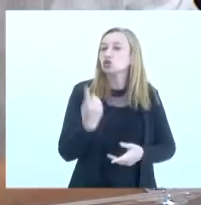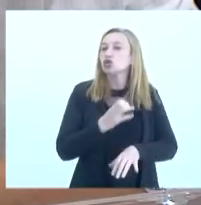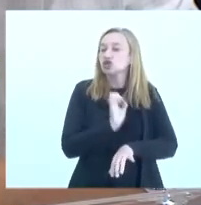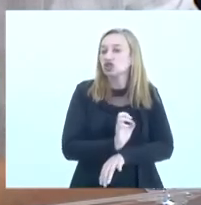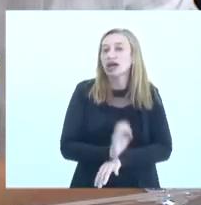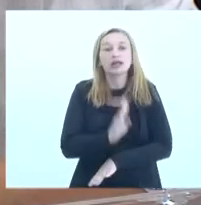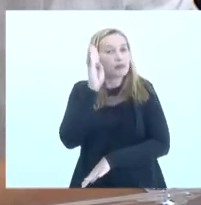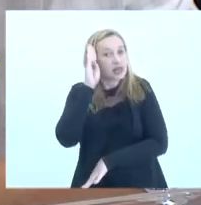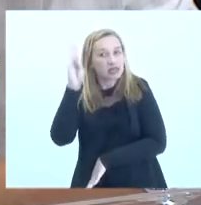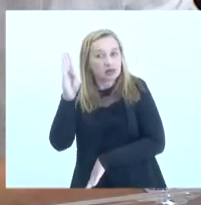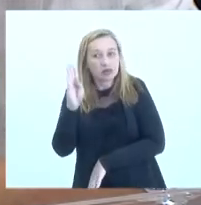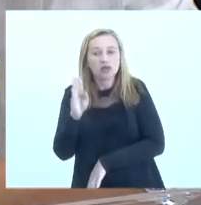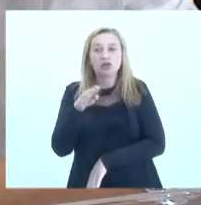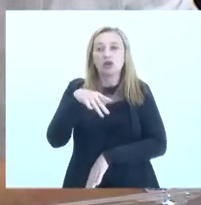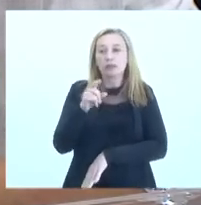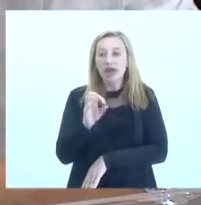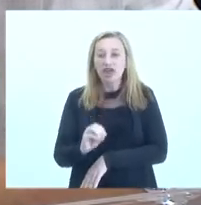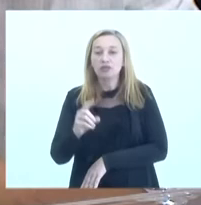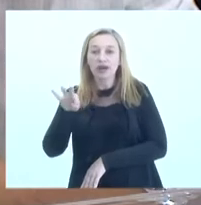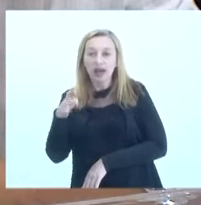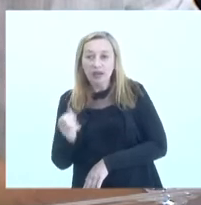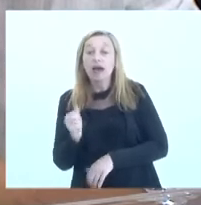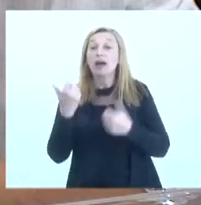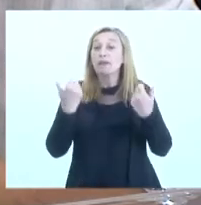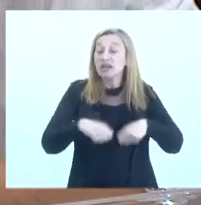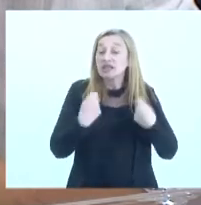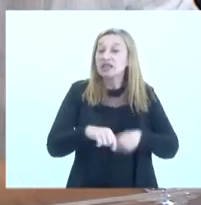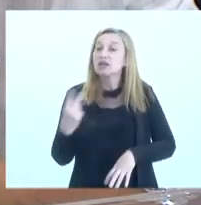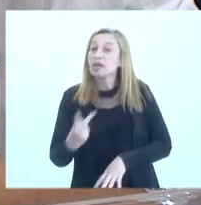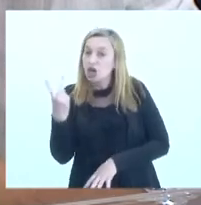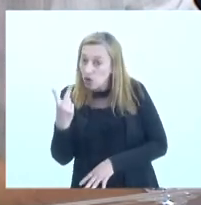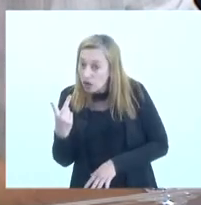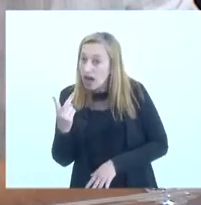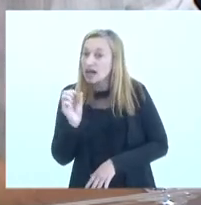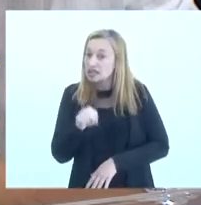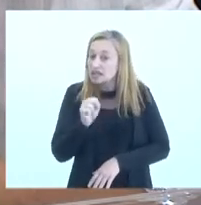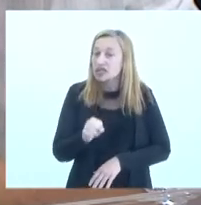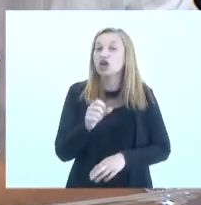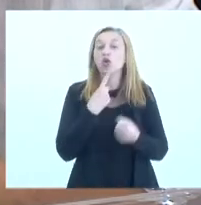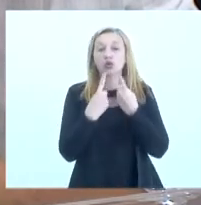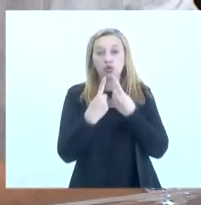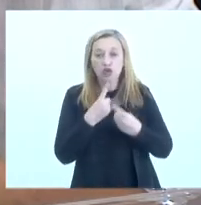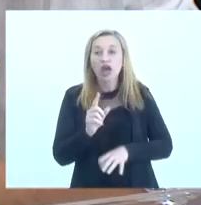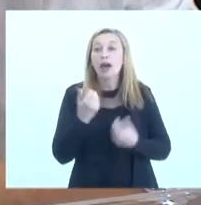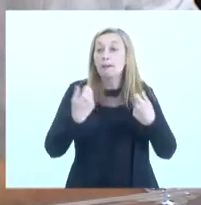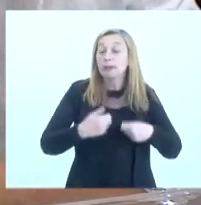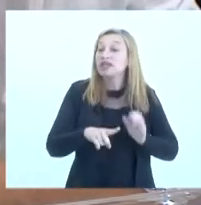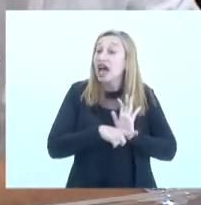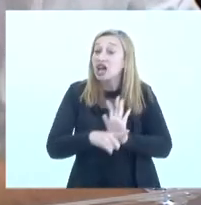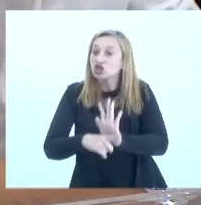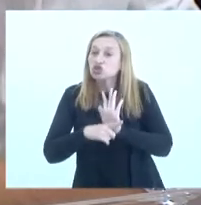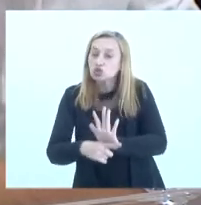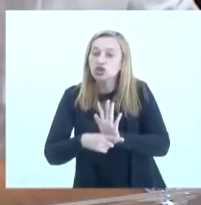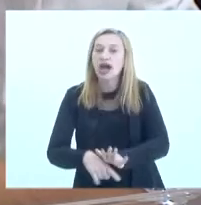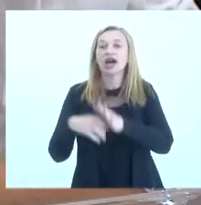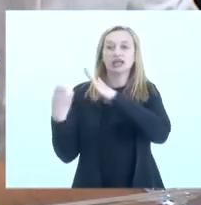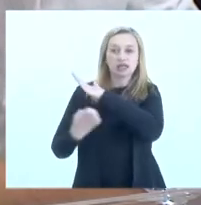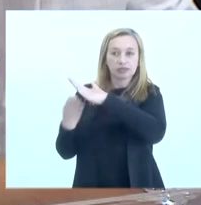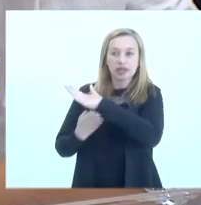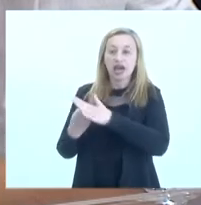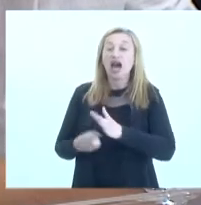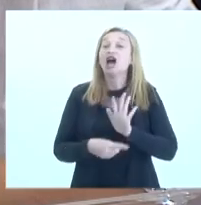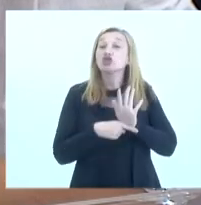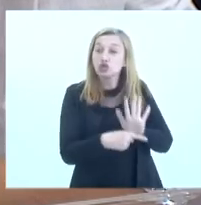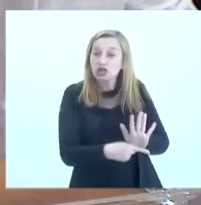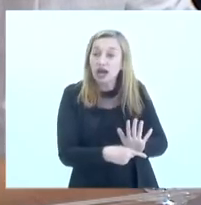estado, principalmente no Médio Paraíba. A gente precisa melhorar nossas rodovias. A gente tem que ajudar as empresas, ajudar aquele